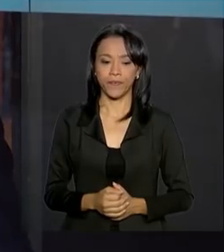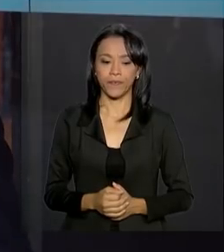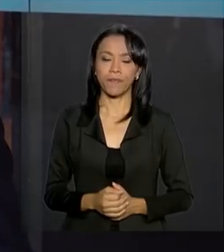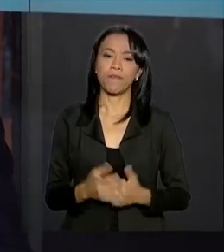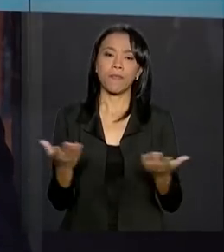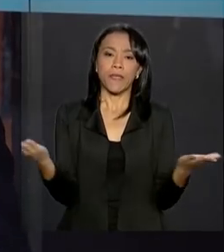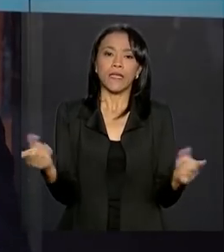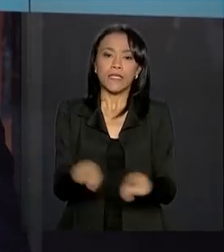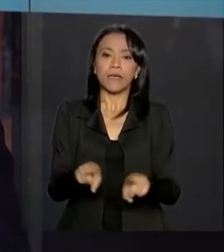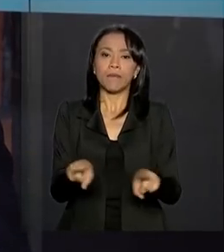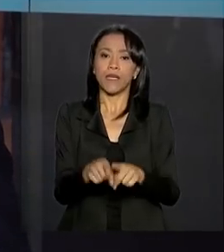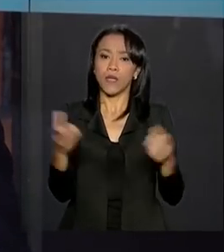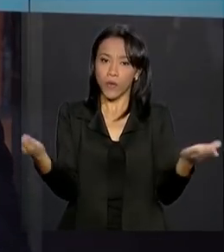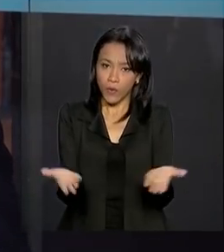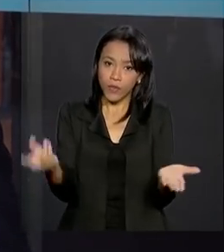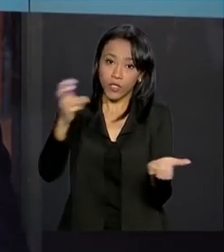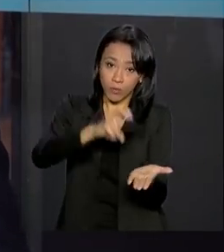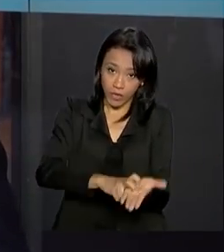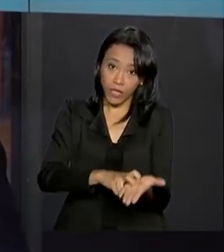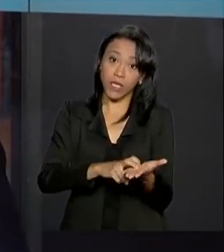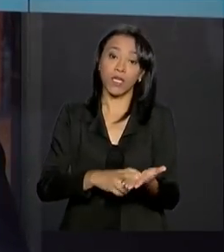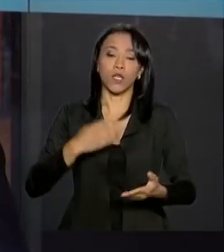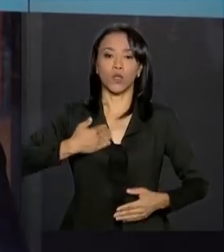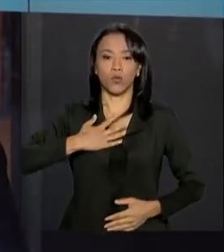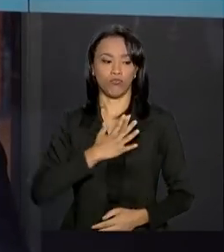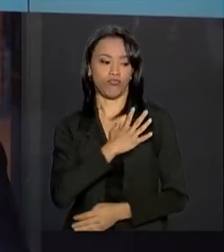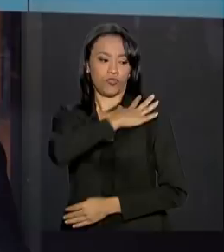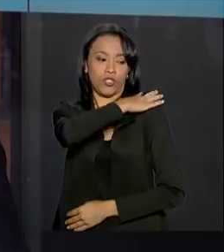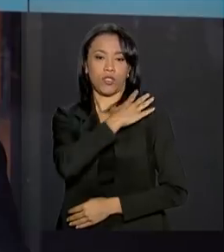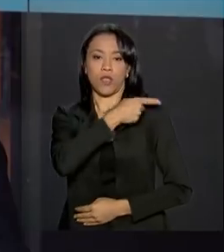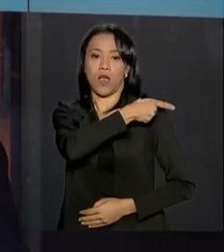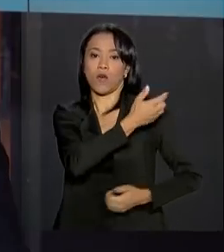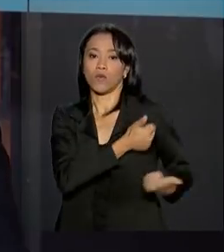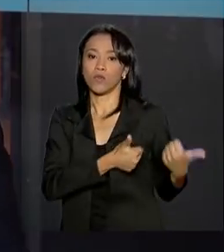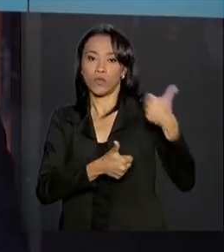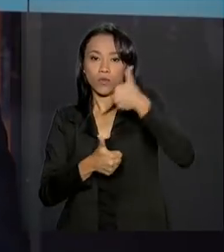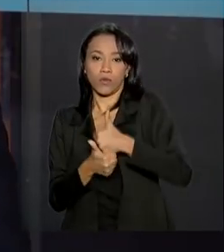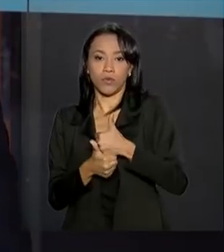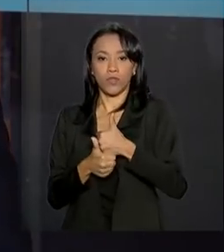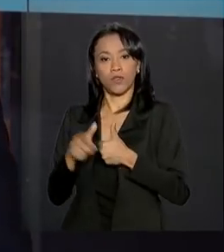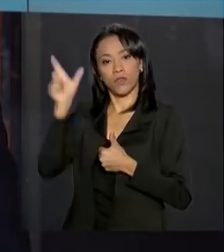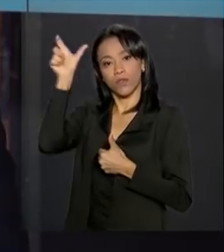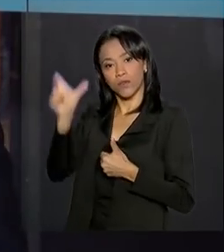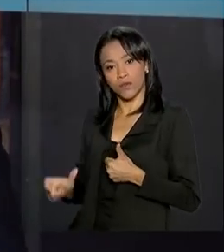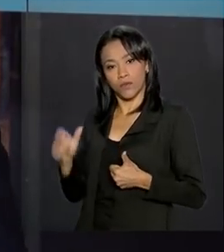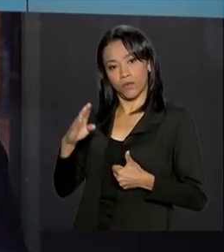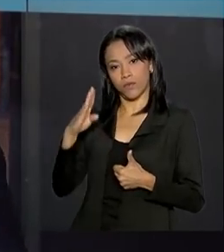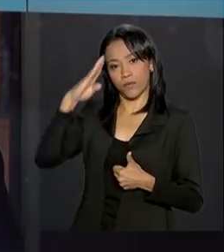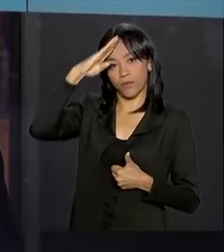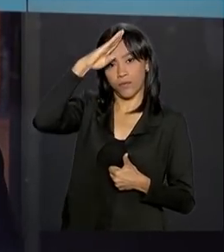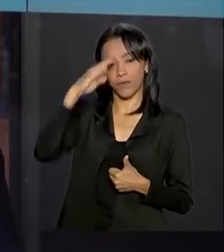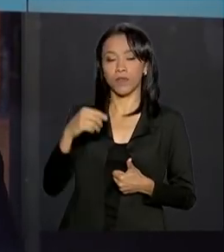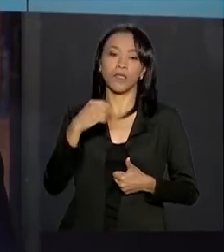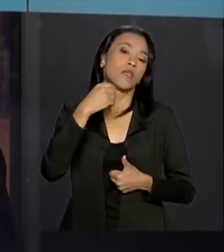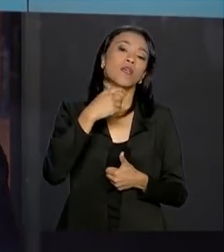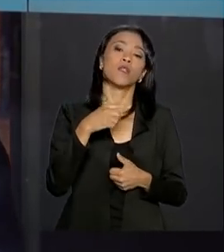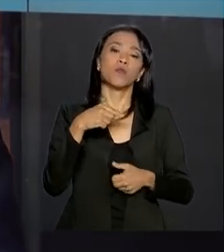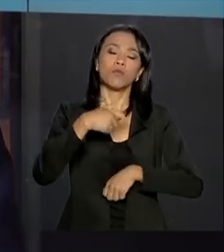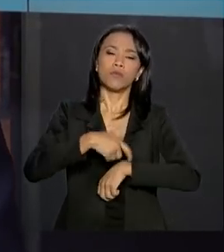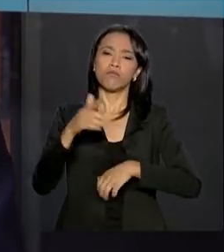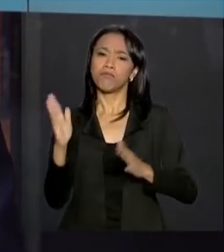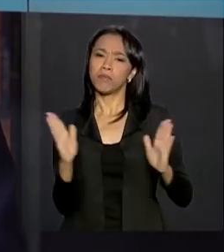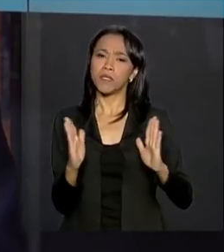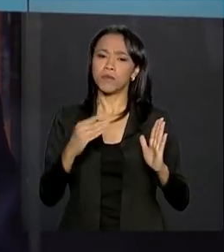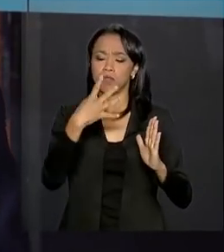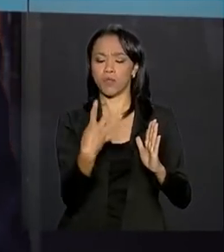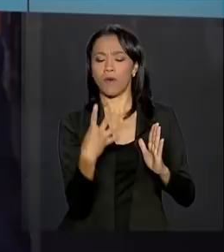Também na manhã de hoje, o general Hamilton Mourão assumiu a presidência da República interinamente pelas próximas 48 horas.